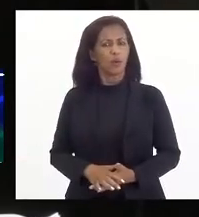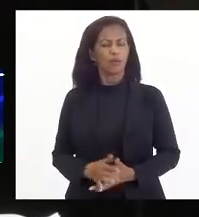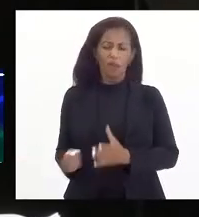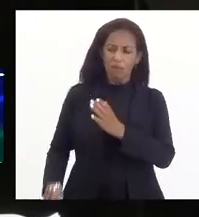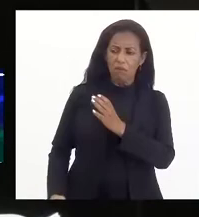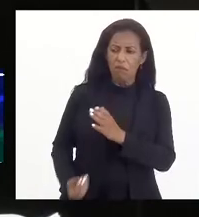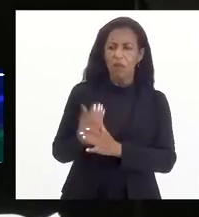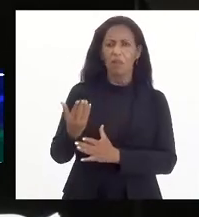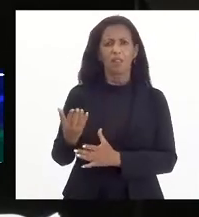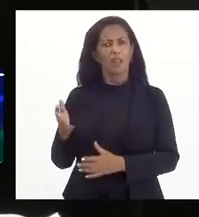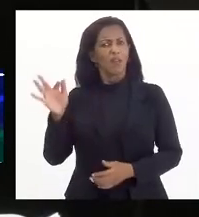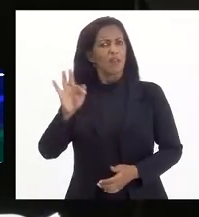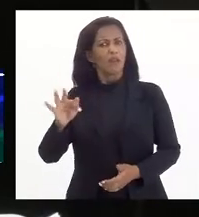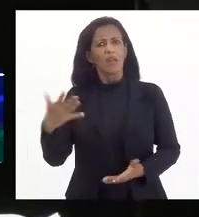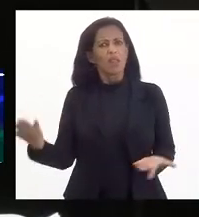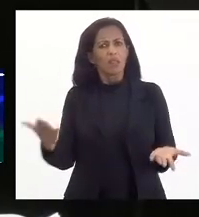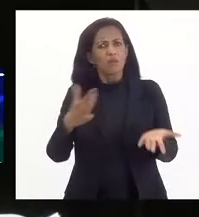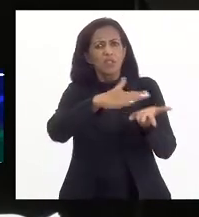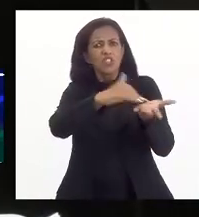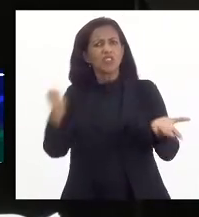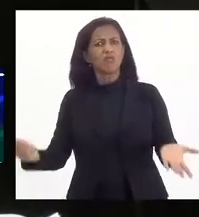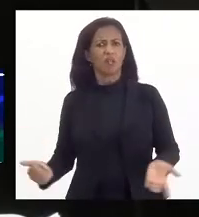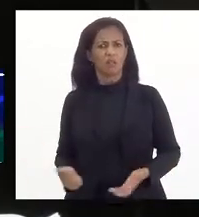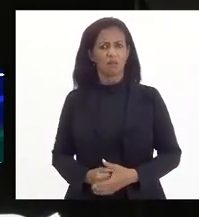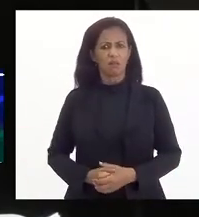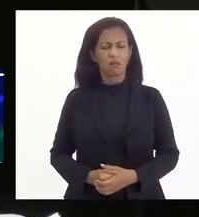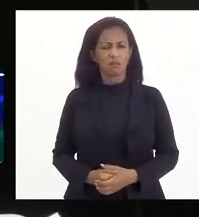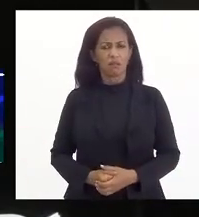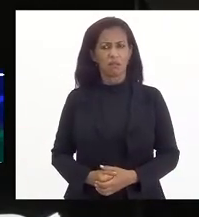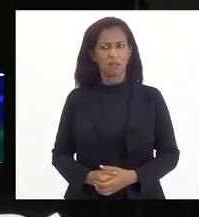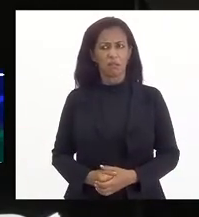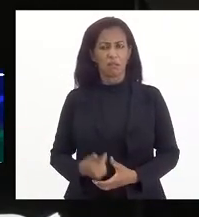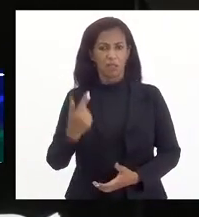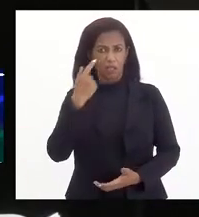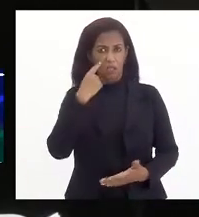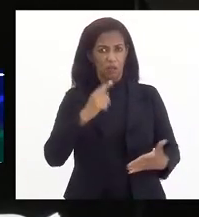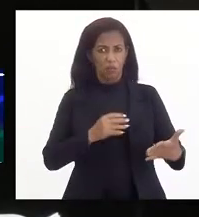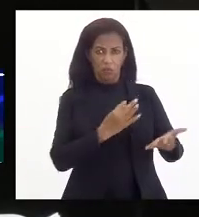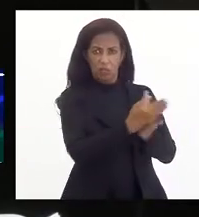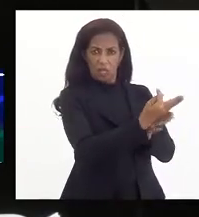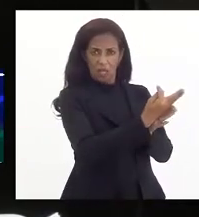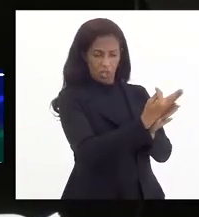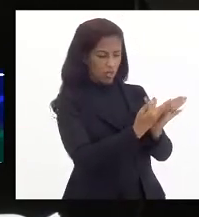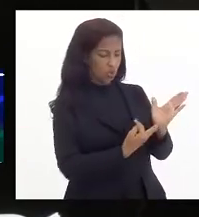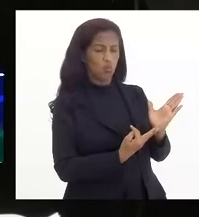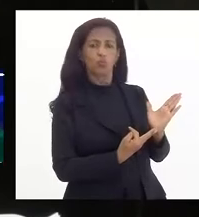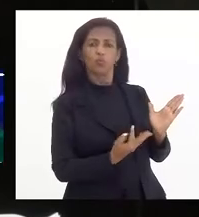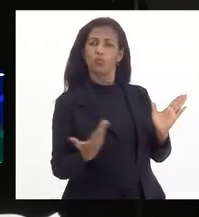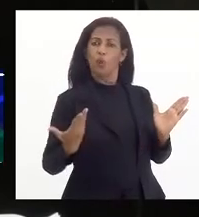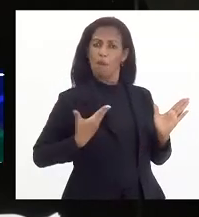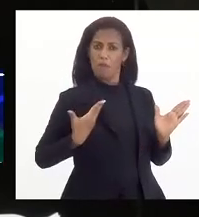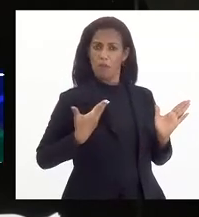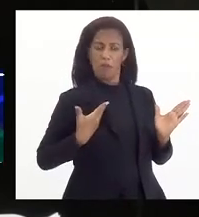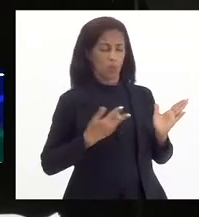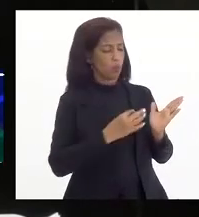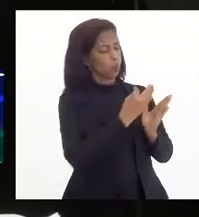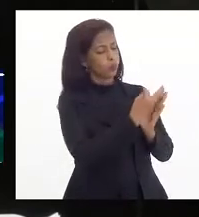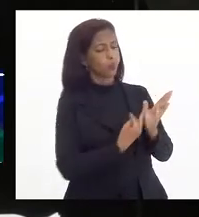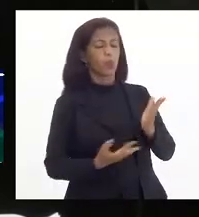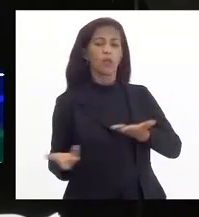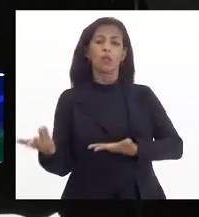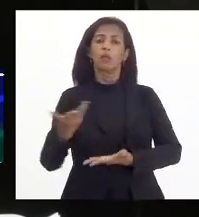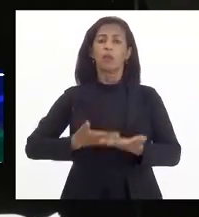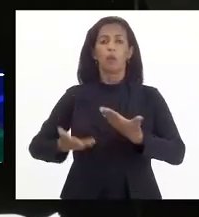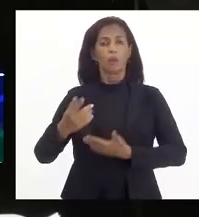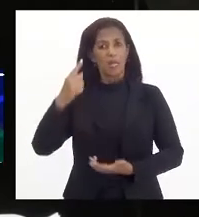criar a universidade e não vou assistir não extingui-la e aí eu peguei aqui um texto tão grande amigo meu que